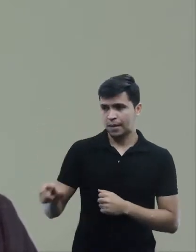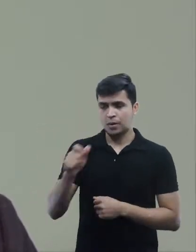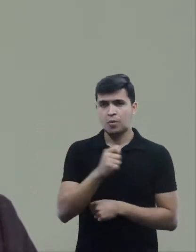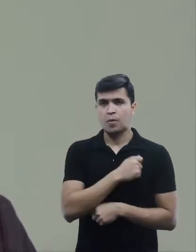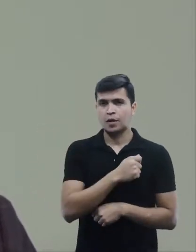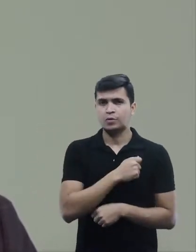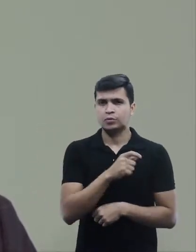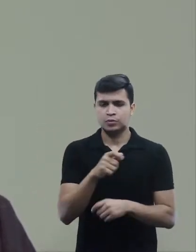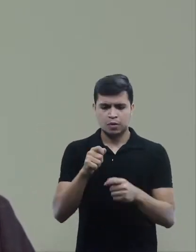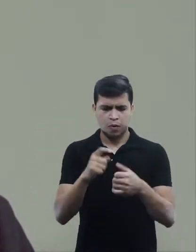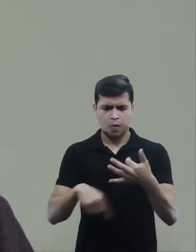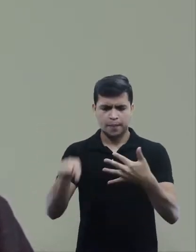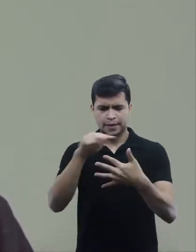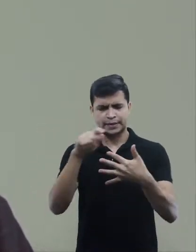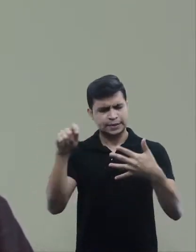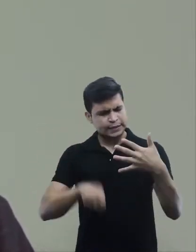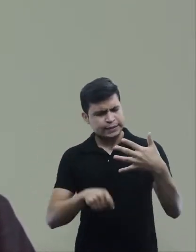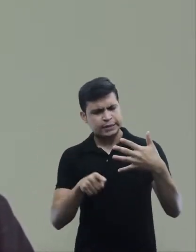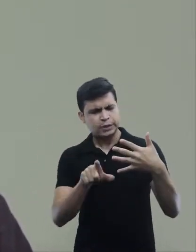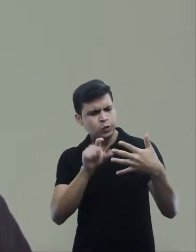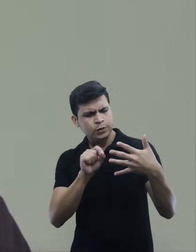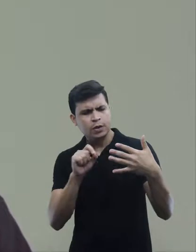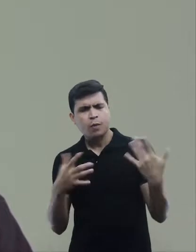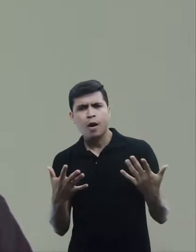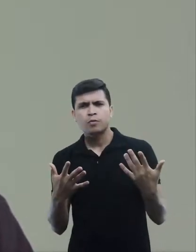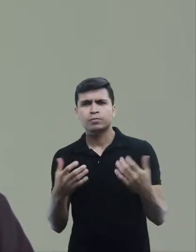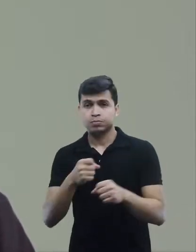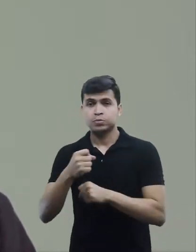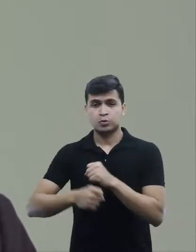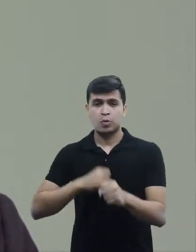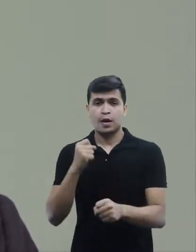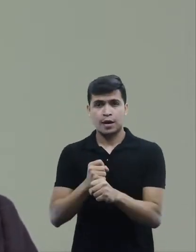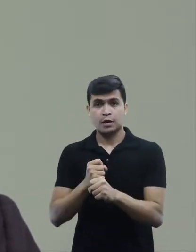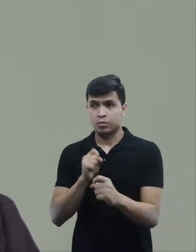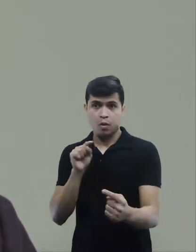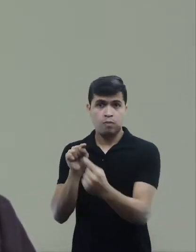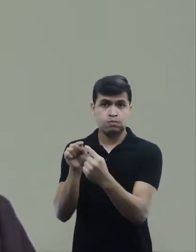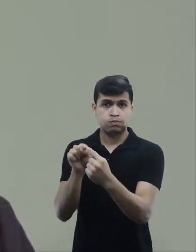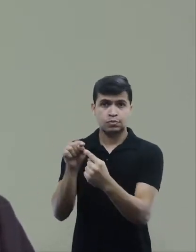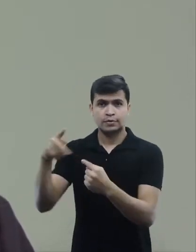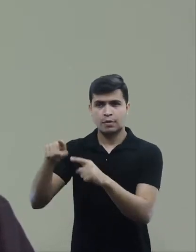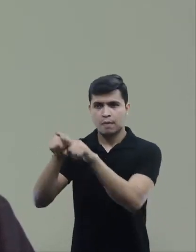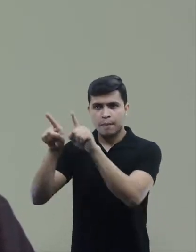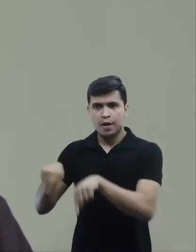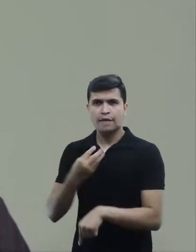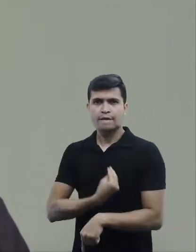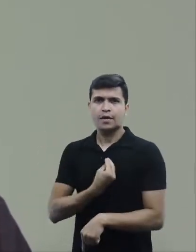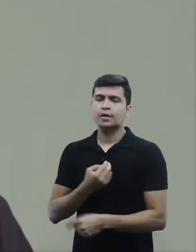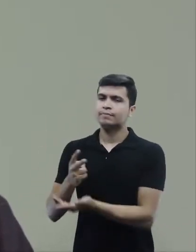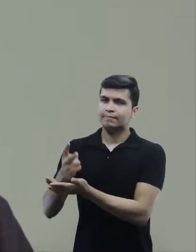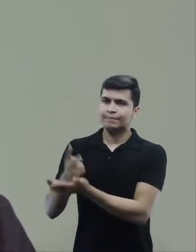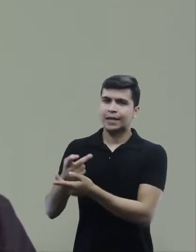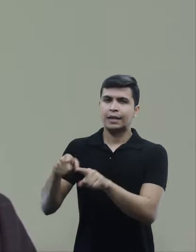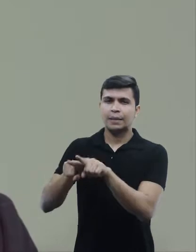quais competências serão foco do seu desenvolvimento no ano corrente, em conformidade com os objetivos definidos no seu projeto